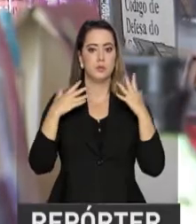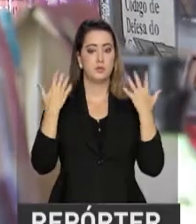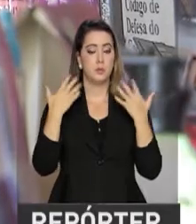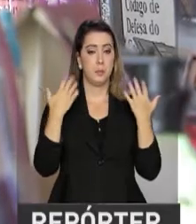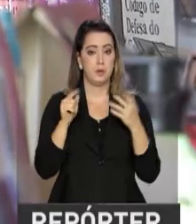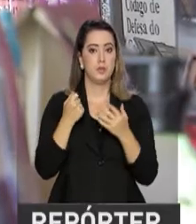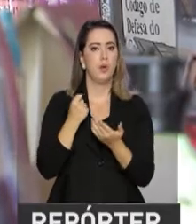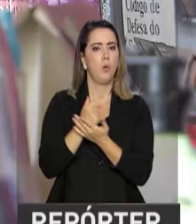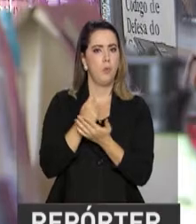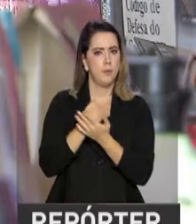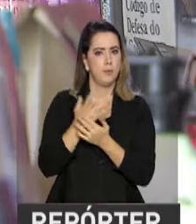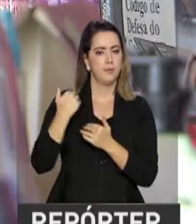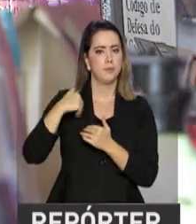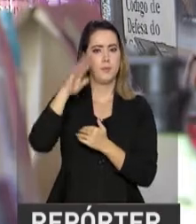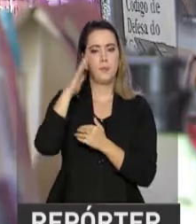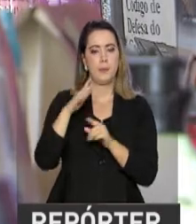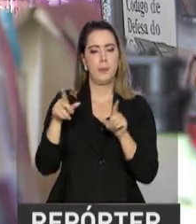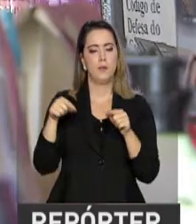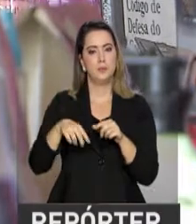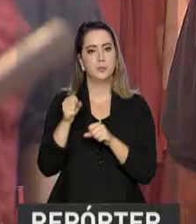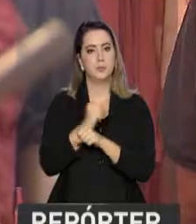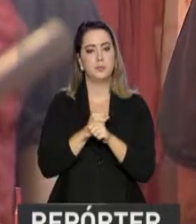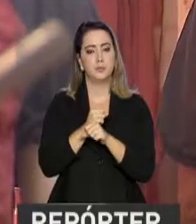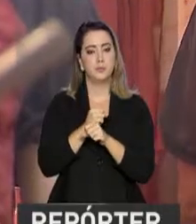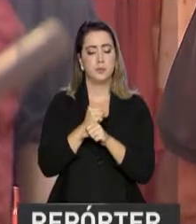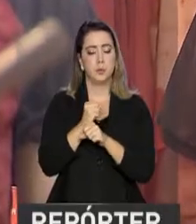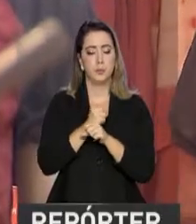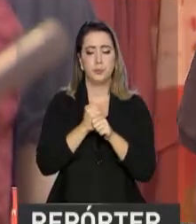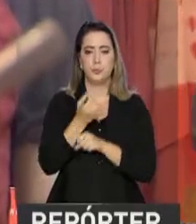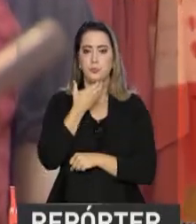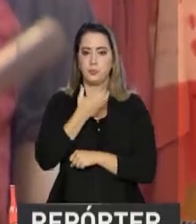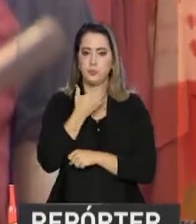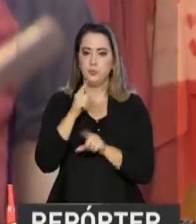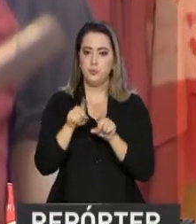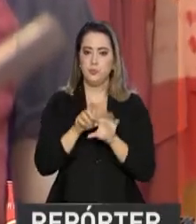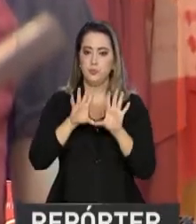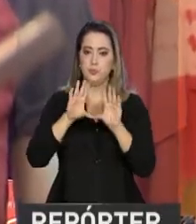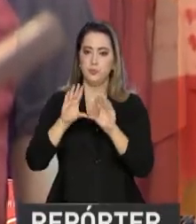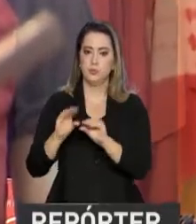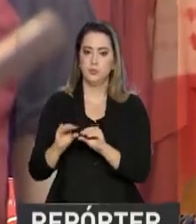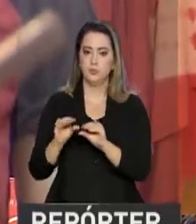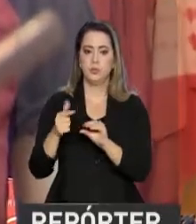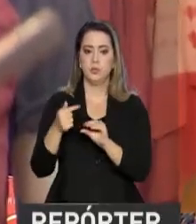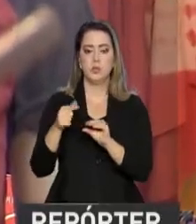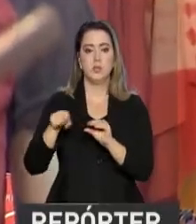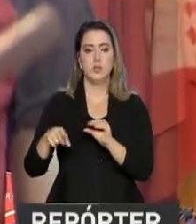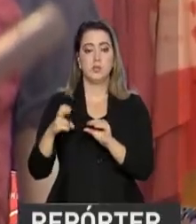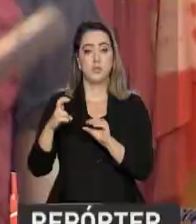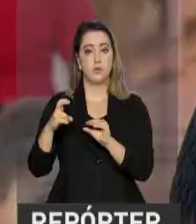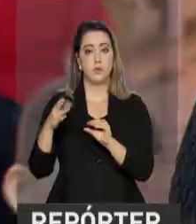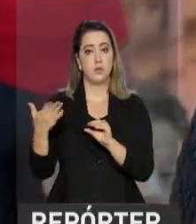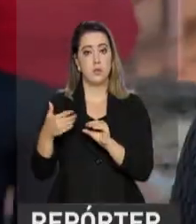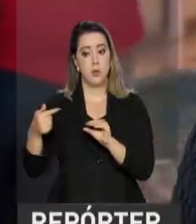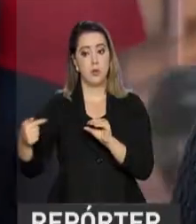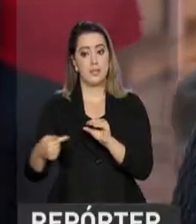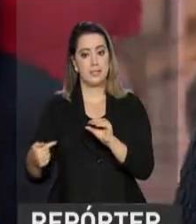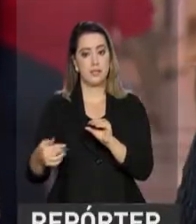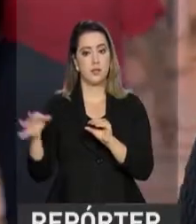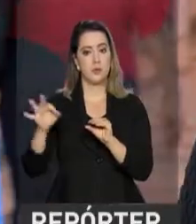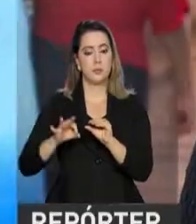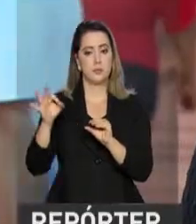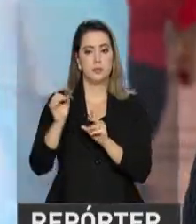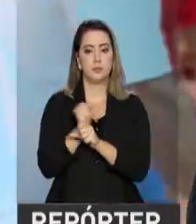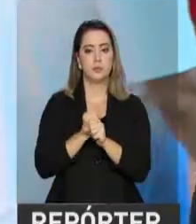abrir a carteira para presentear neste natal a selic caiu de 7 meio para 7% ao ano a taxa básica